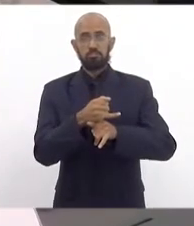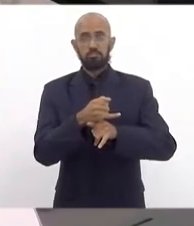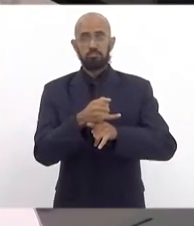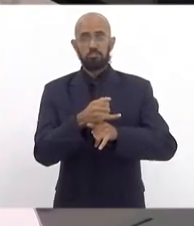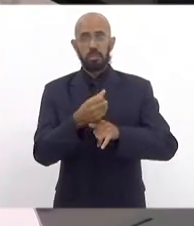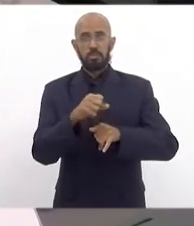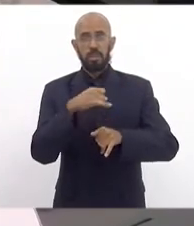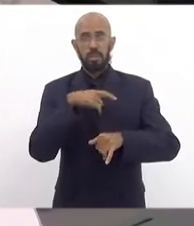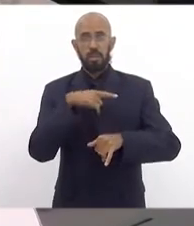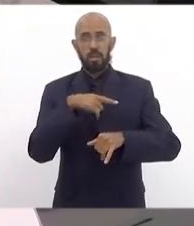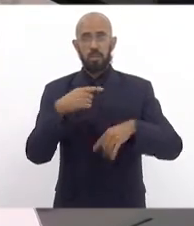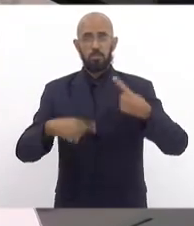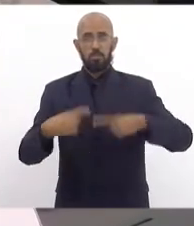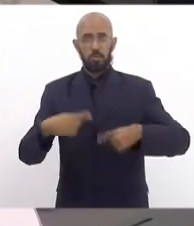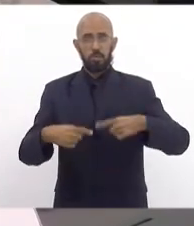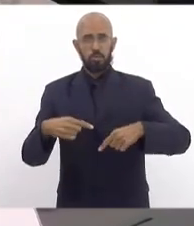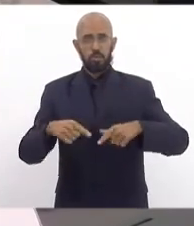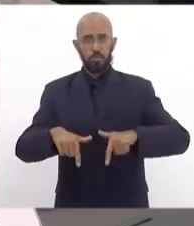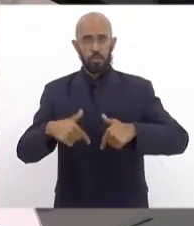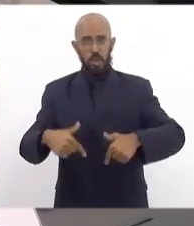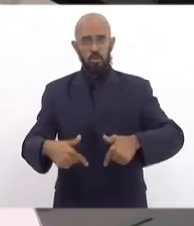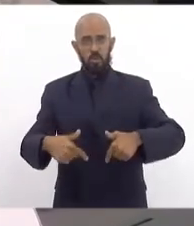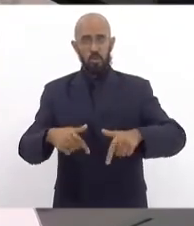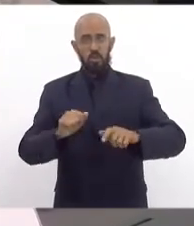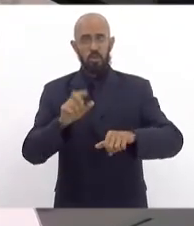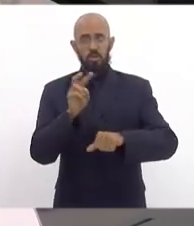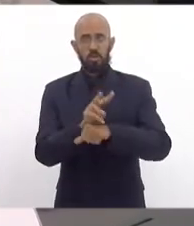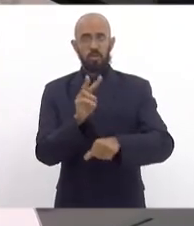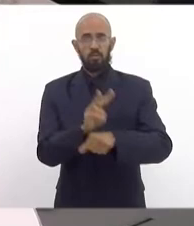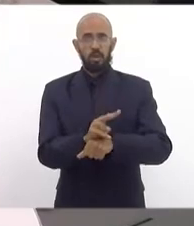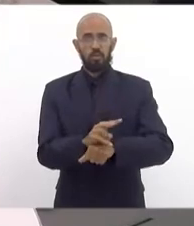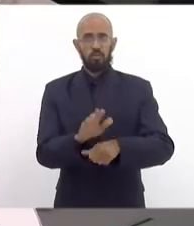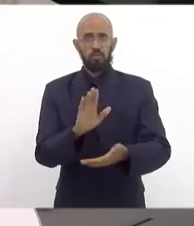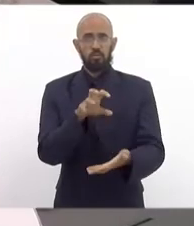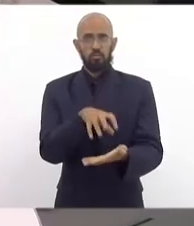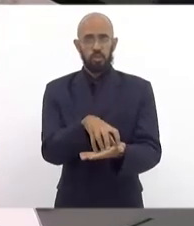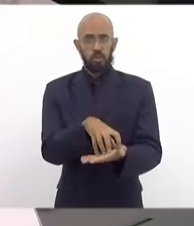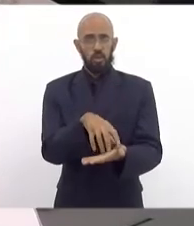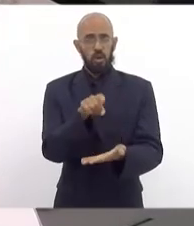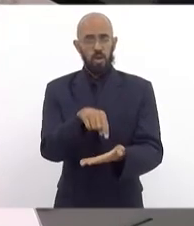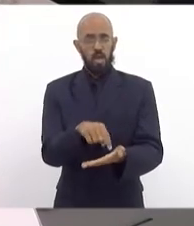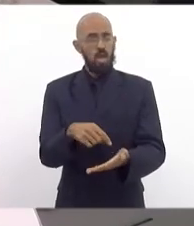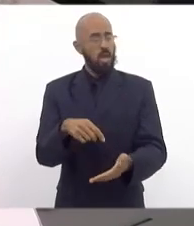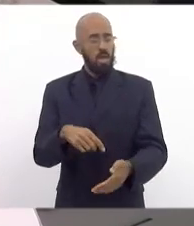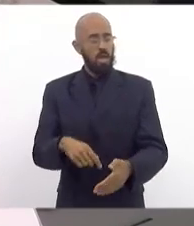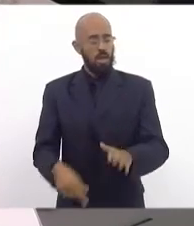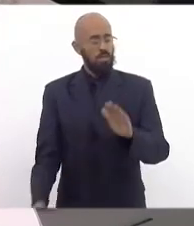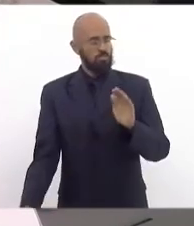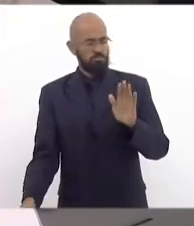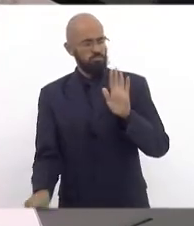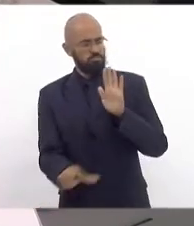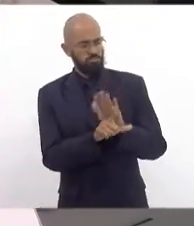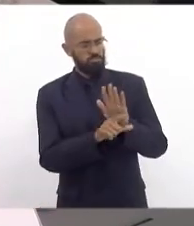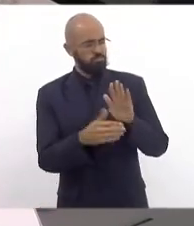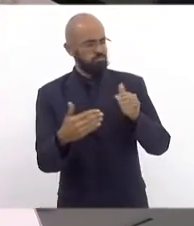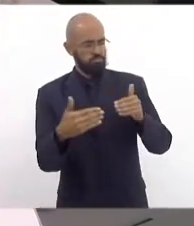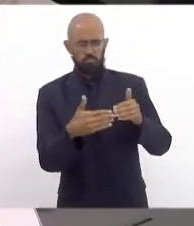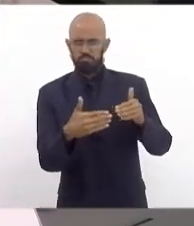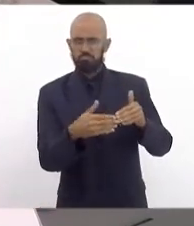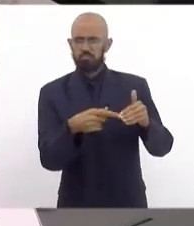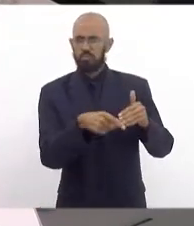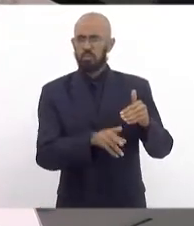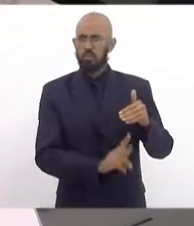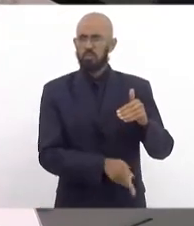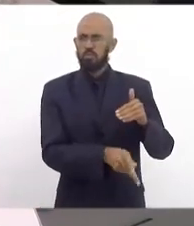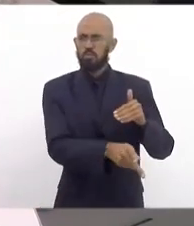político que atua e que defende um determinado setor é legítimo que o setor queira que esse político continue no